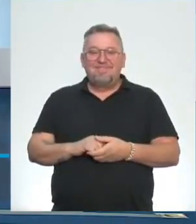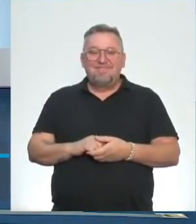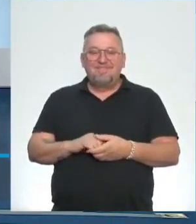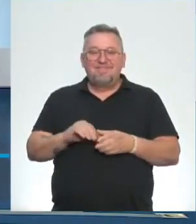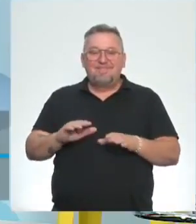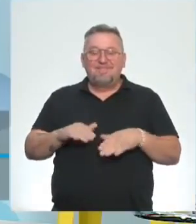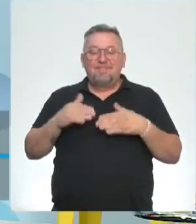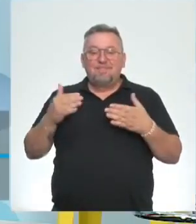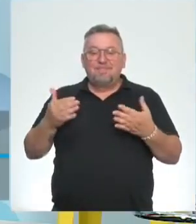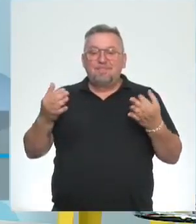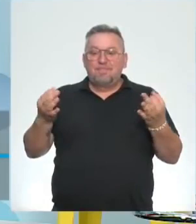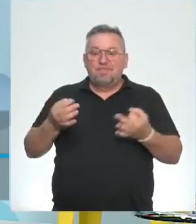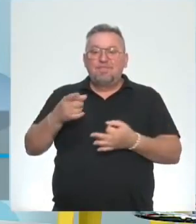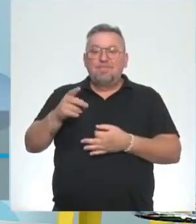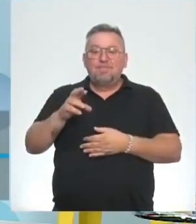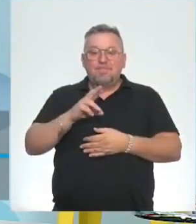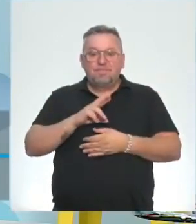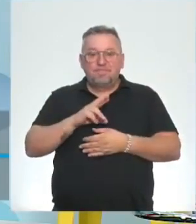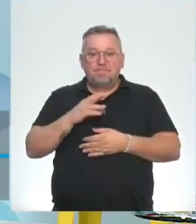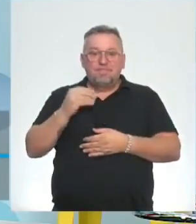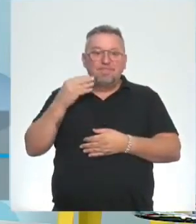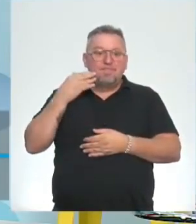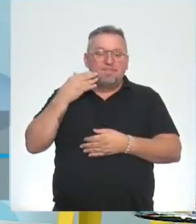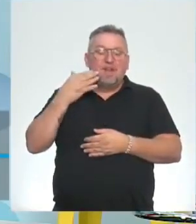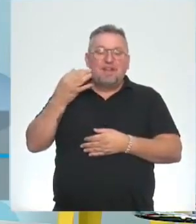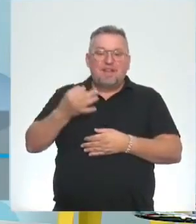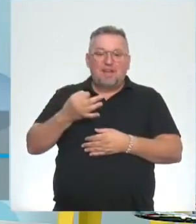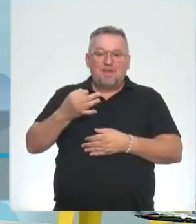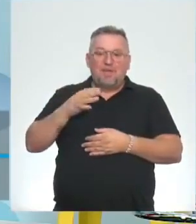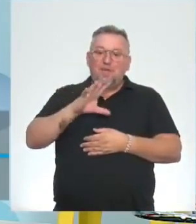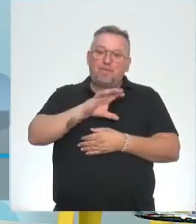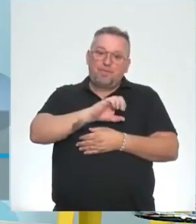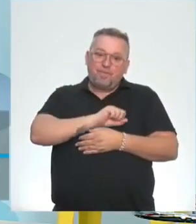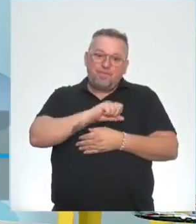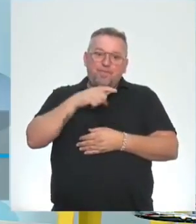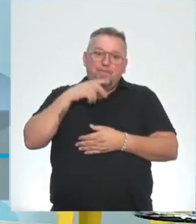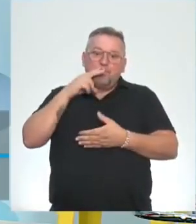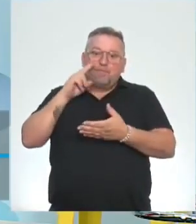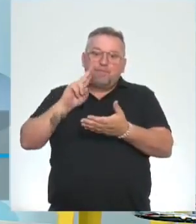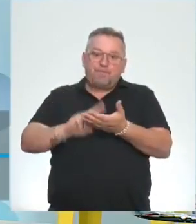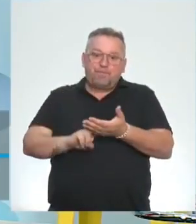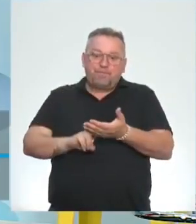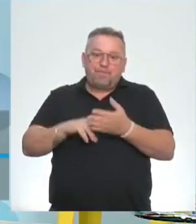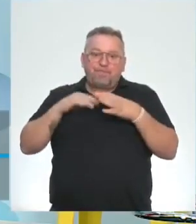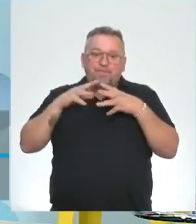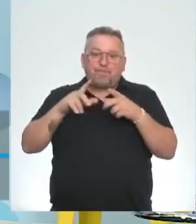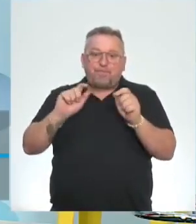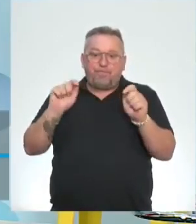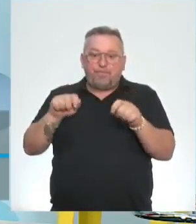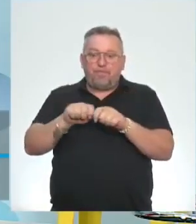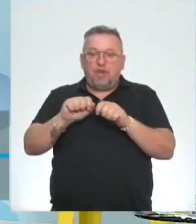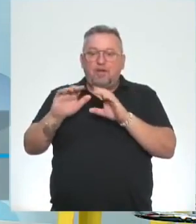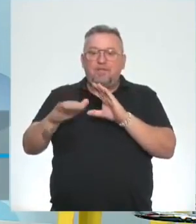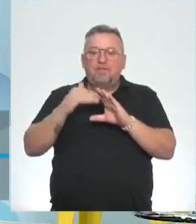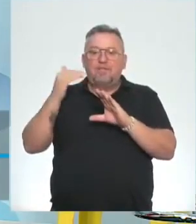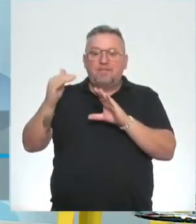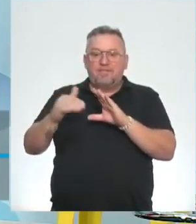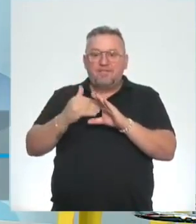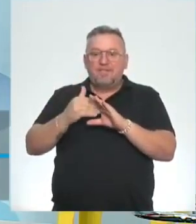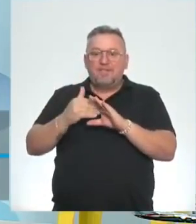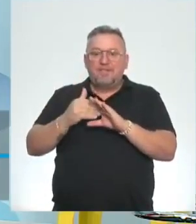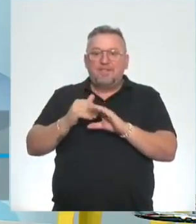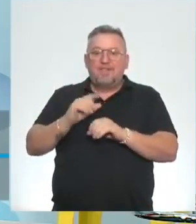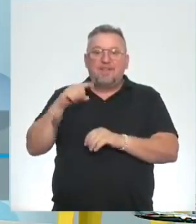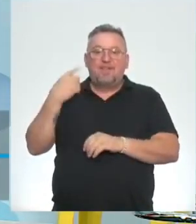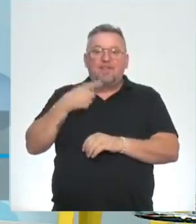gente, exato o que vocês comentaram, muito bem. Eu amei receber essas cartas e tudo que vocês puderem mandar, envie,